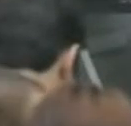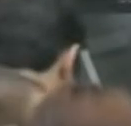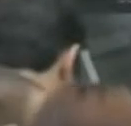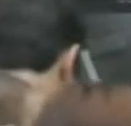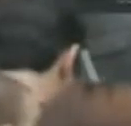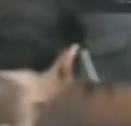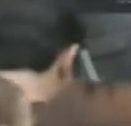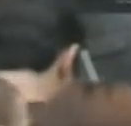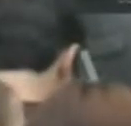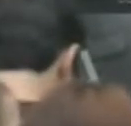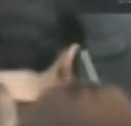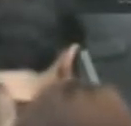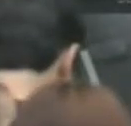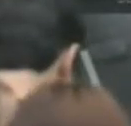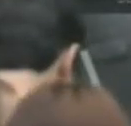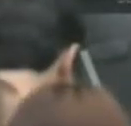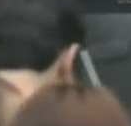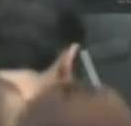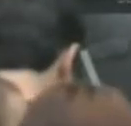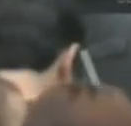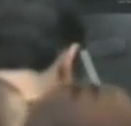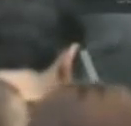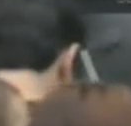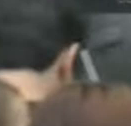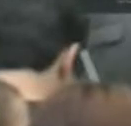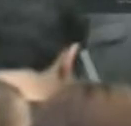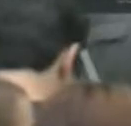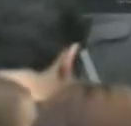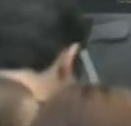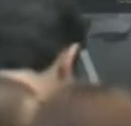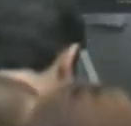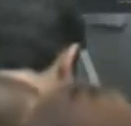quer te dar a cura da eternidade Ale